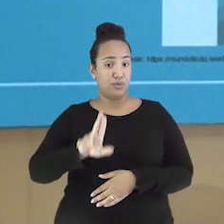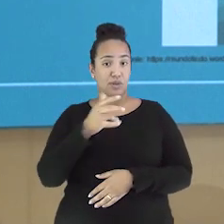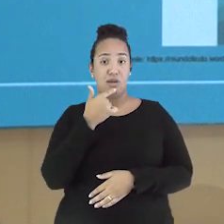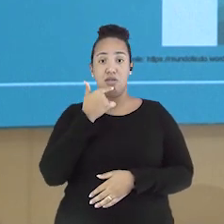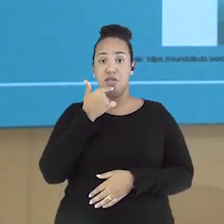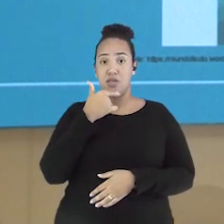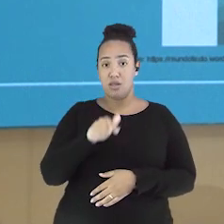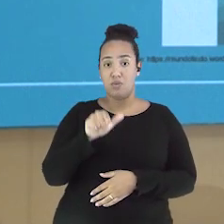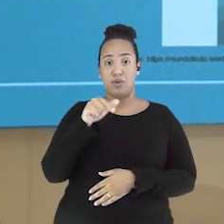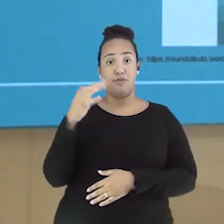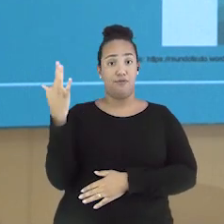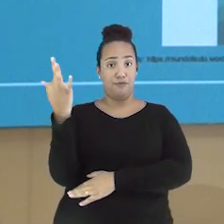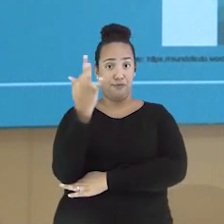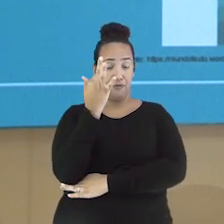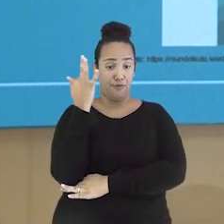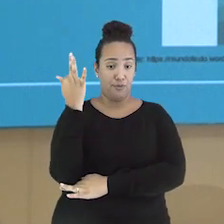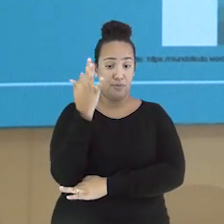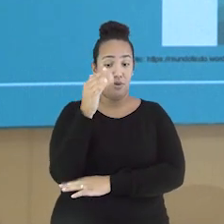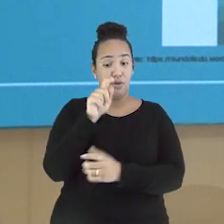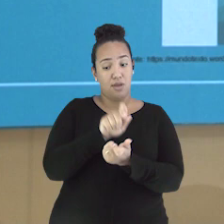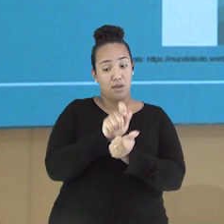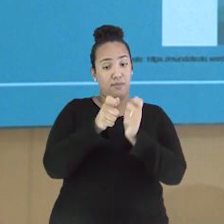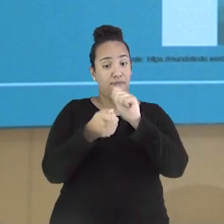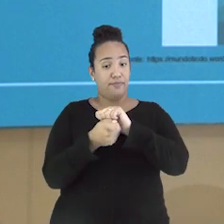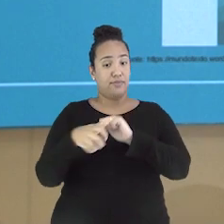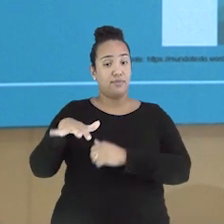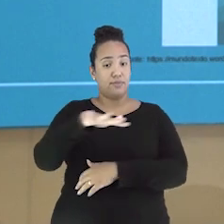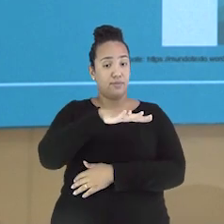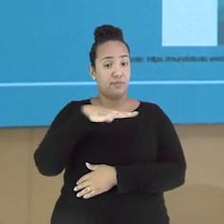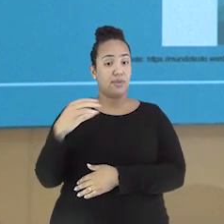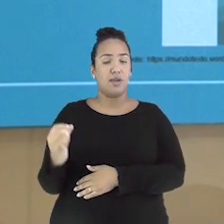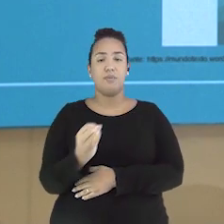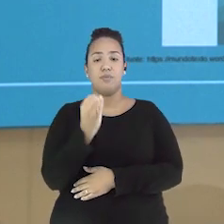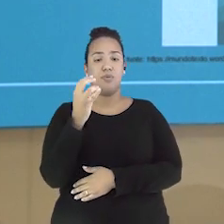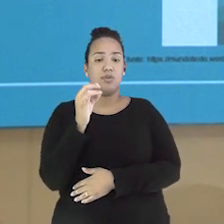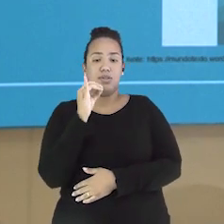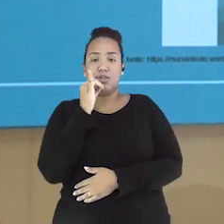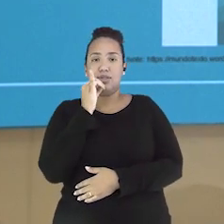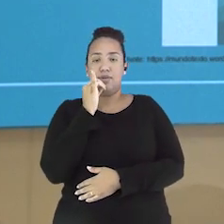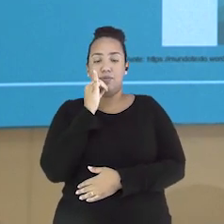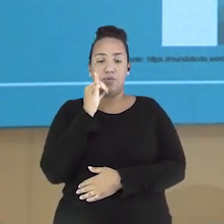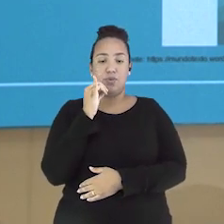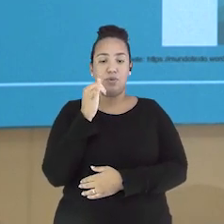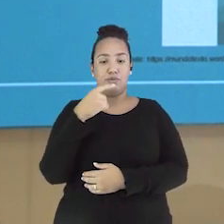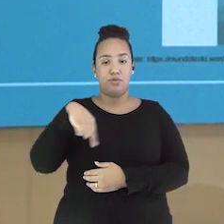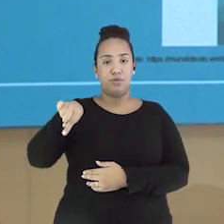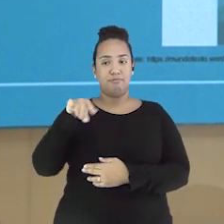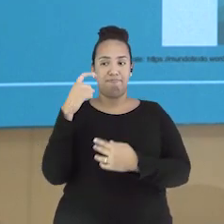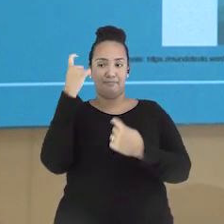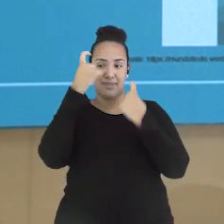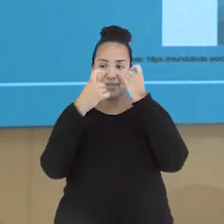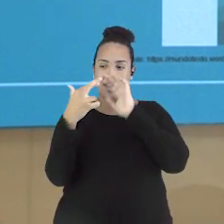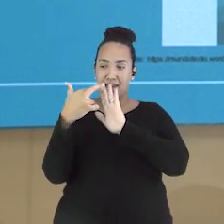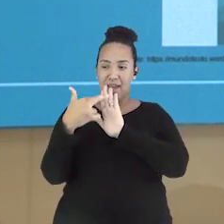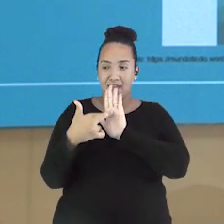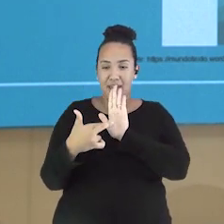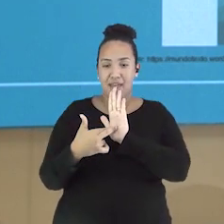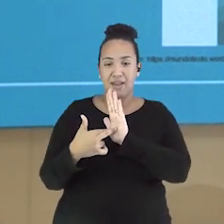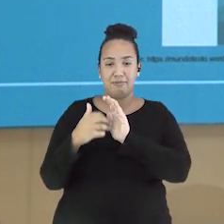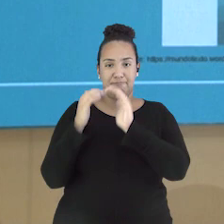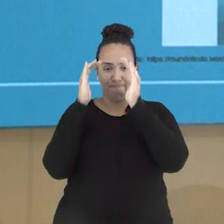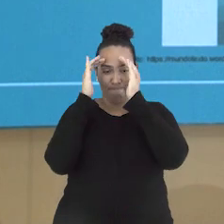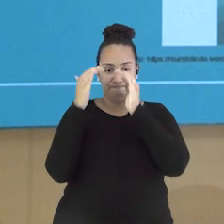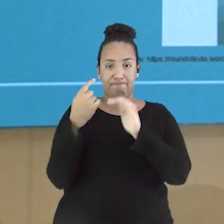aplicá-la em contextos sociais necessários é tão importante quanto saber em quais ocasiões não precisamos nos preocupar em seguir as normas da